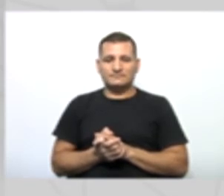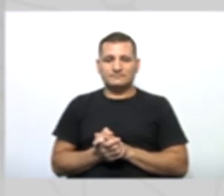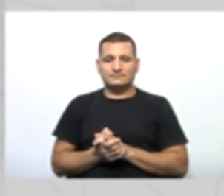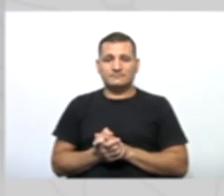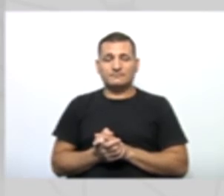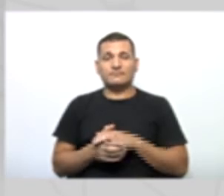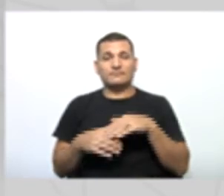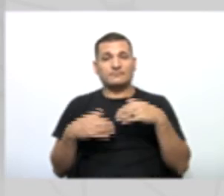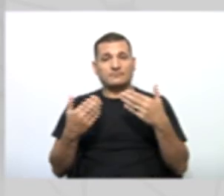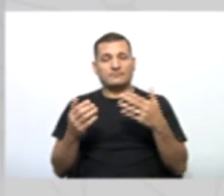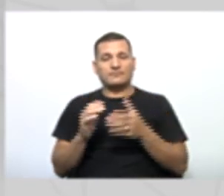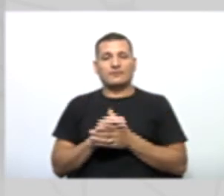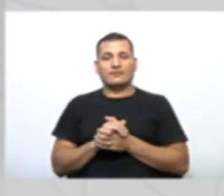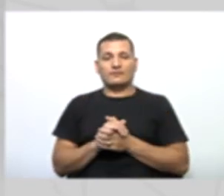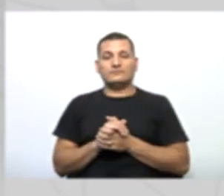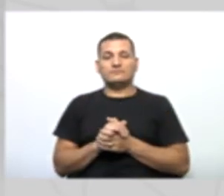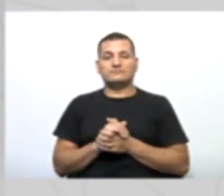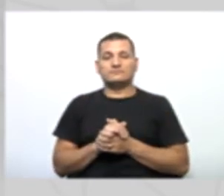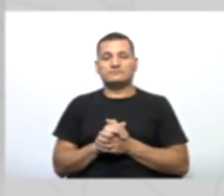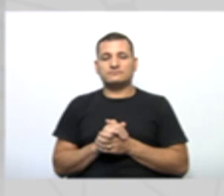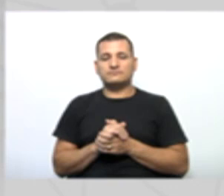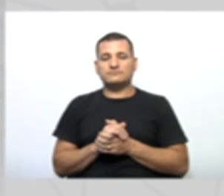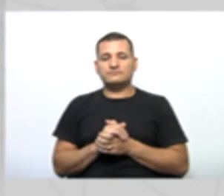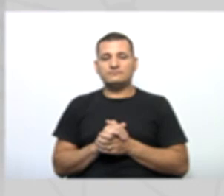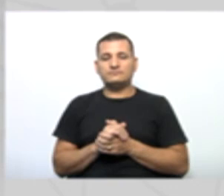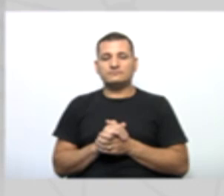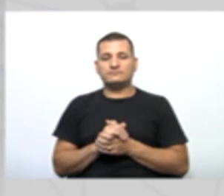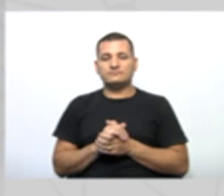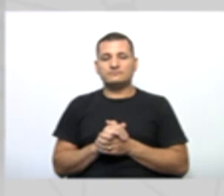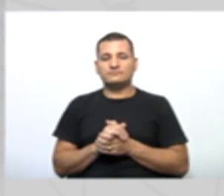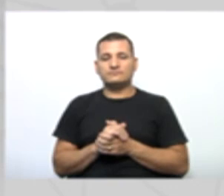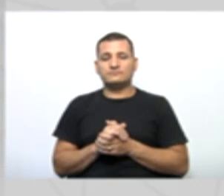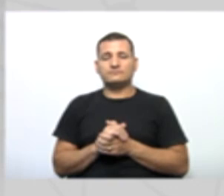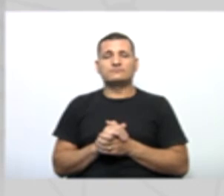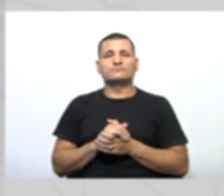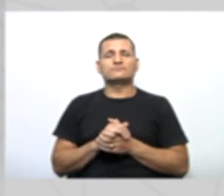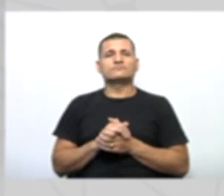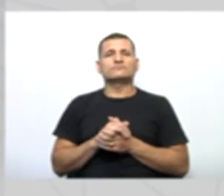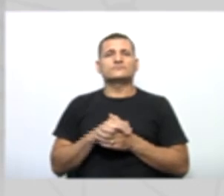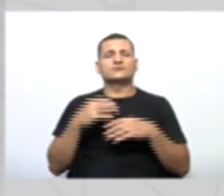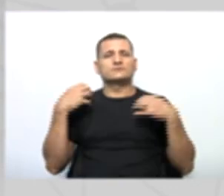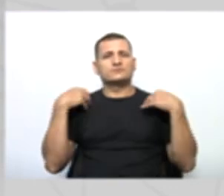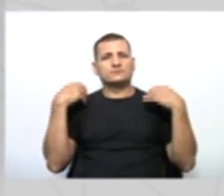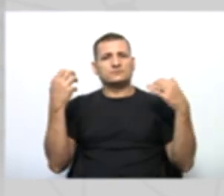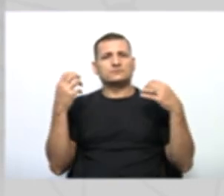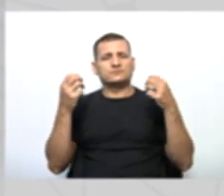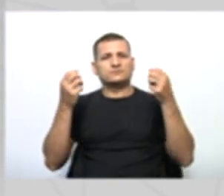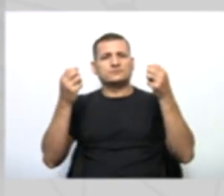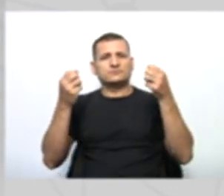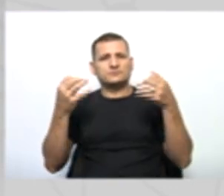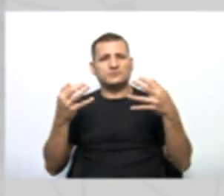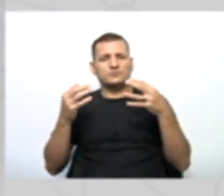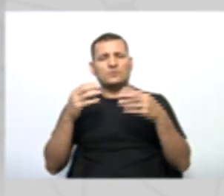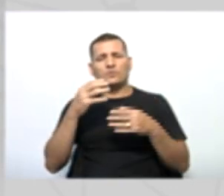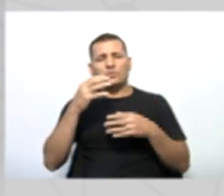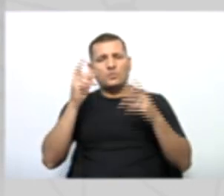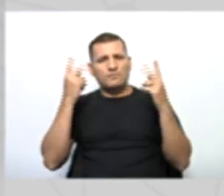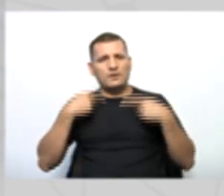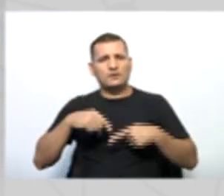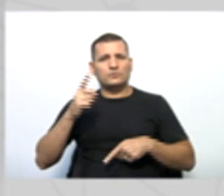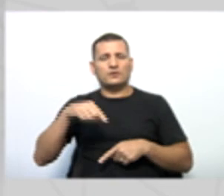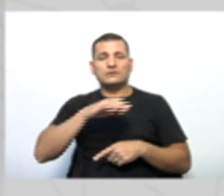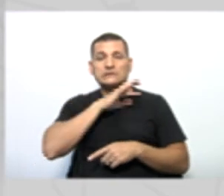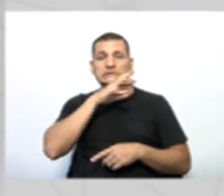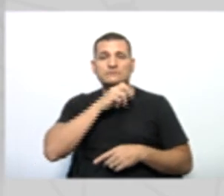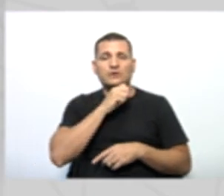E aí Aristóteles vai chegar ao máximo dizendo que o homem é um animal político, porque não é possível ter uma vida